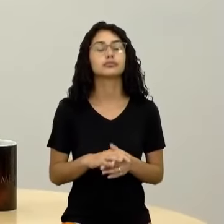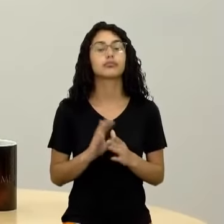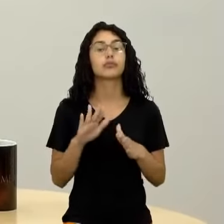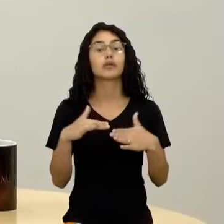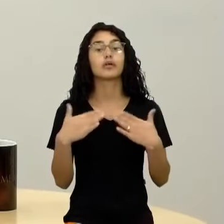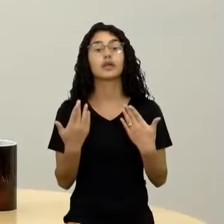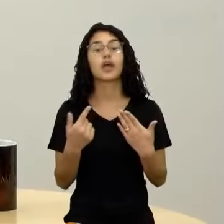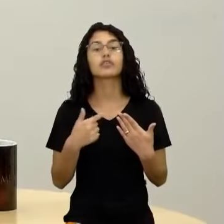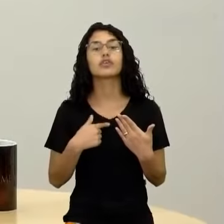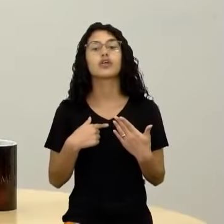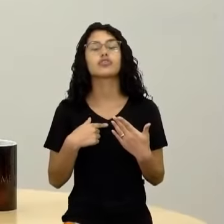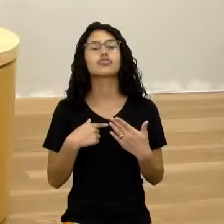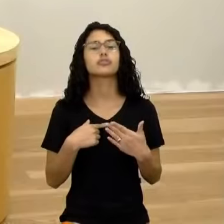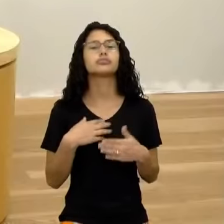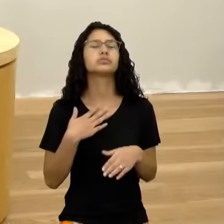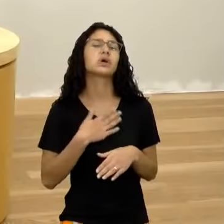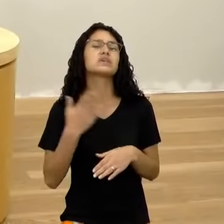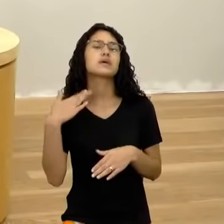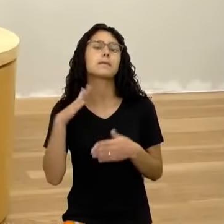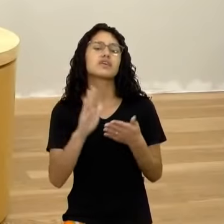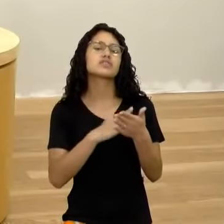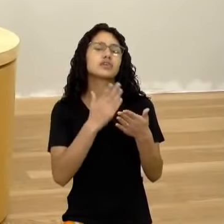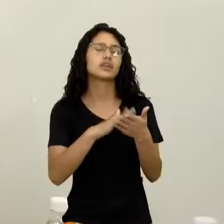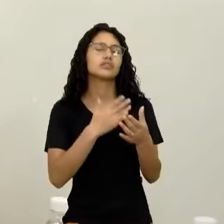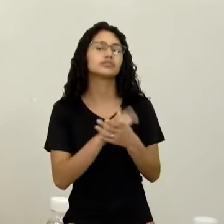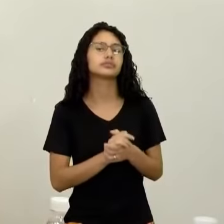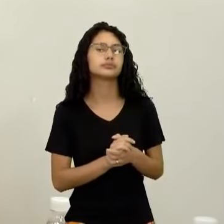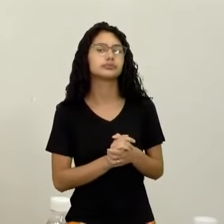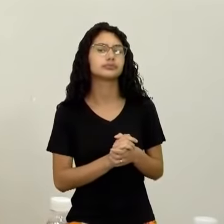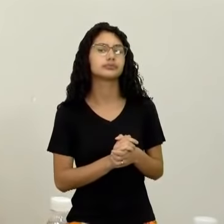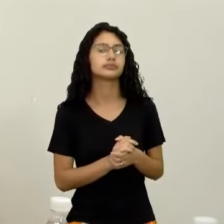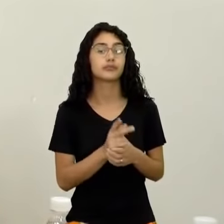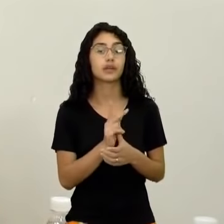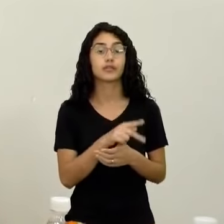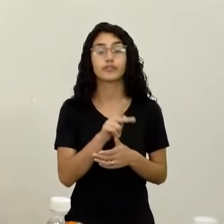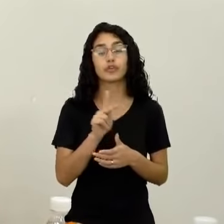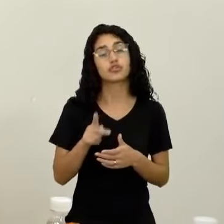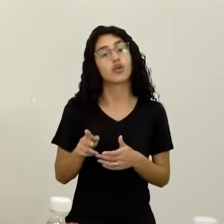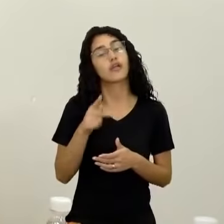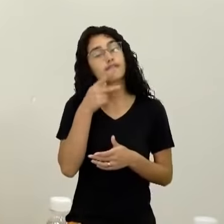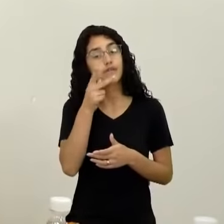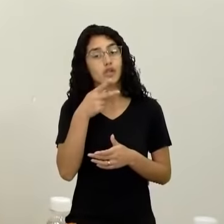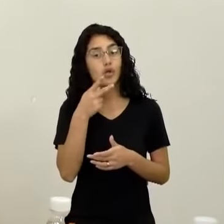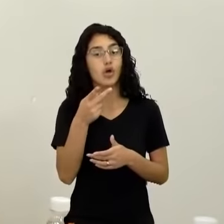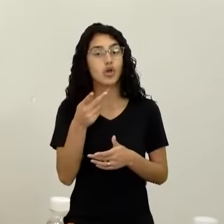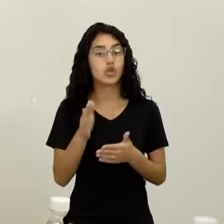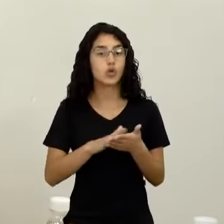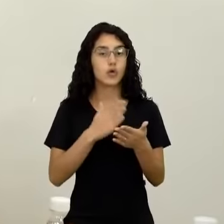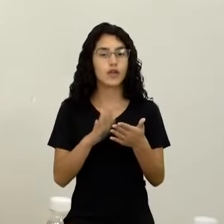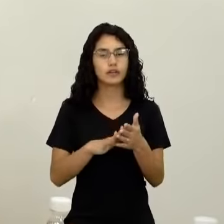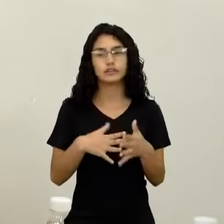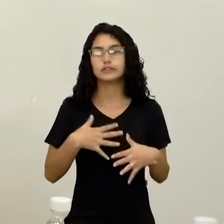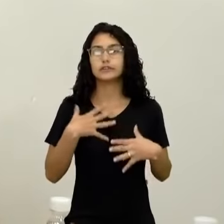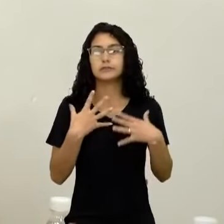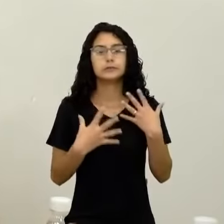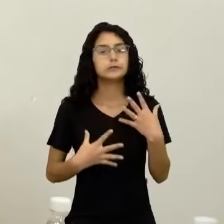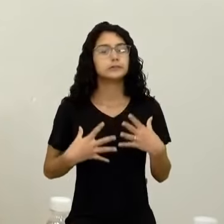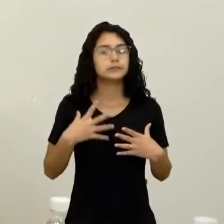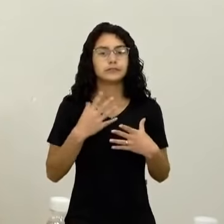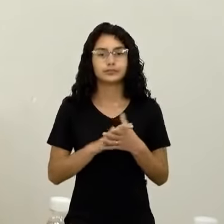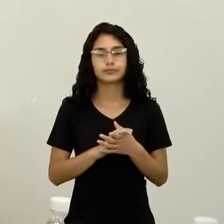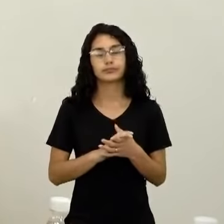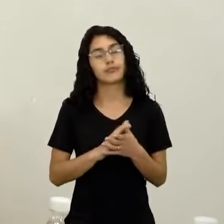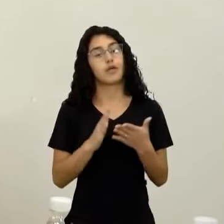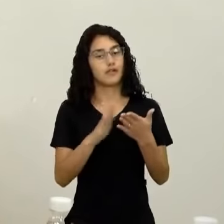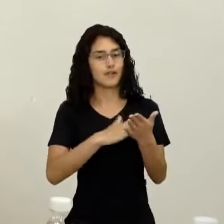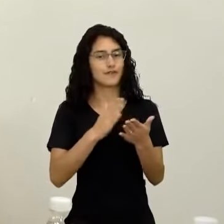por que que a gente prefere Olimpo Olha professora Rosimeire falou assim O livro é mais emocionante ainda mais o meu e a Roseane o livro